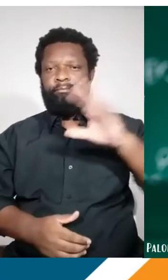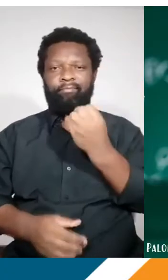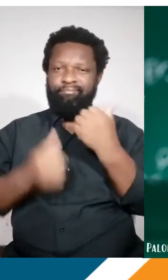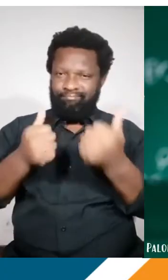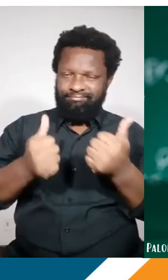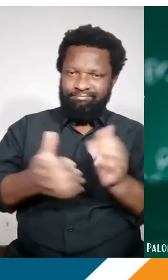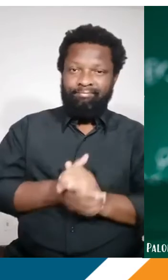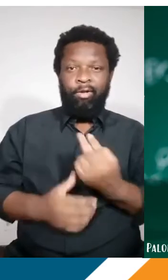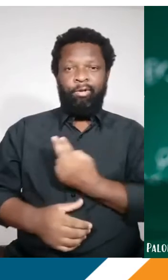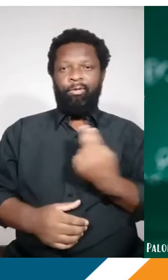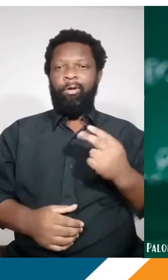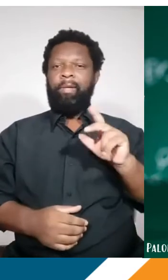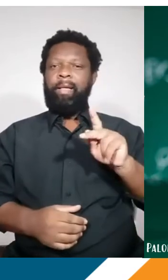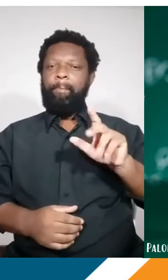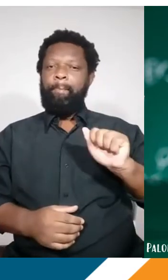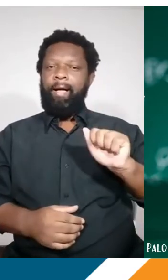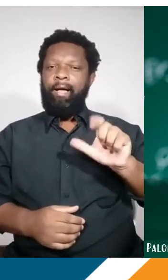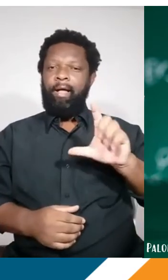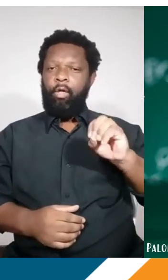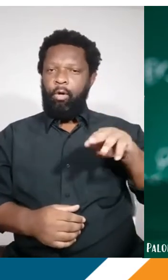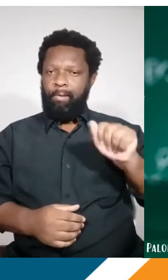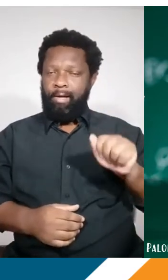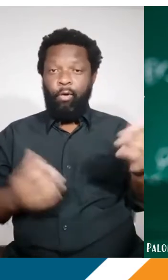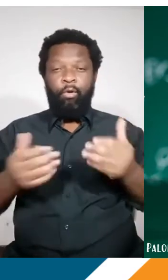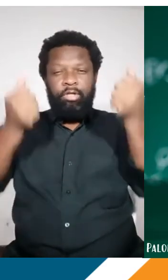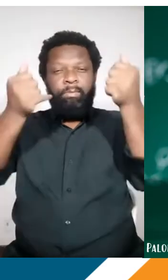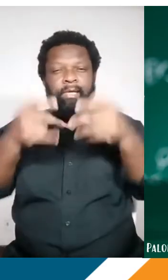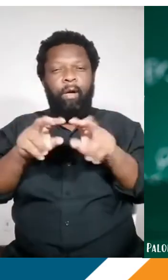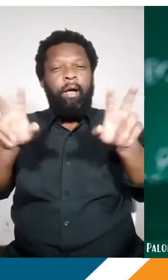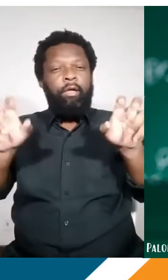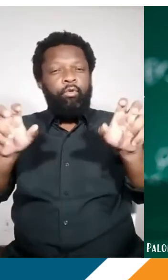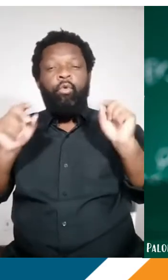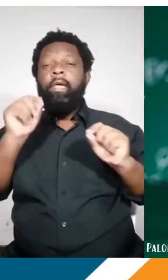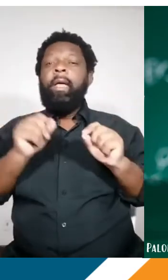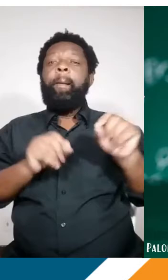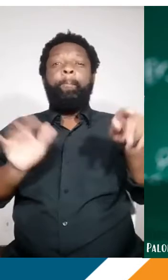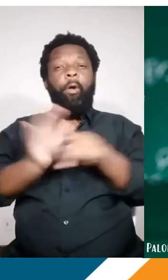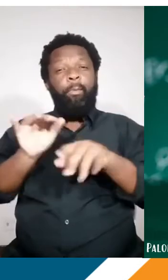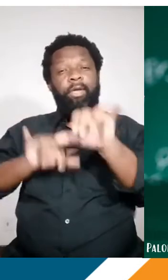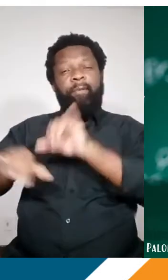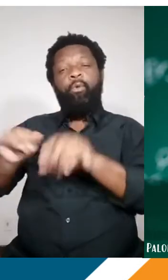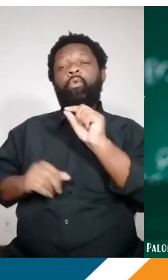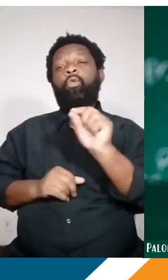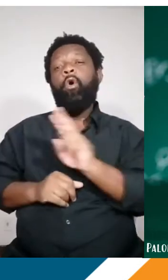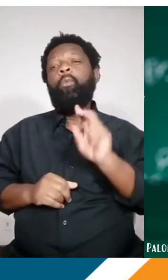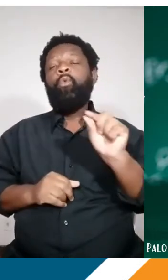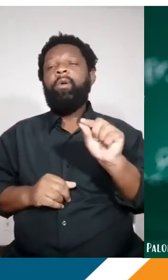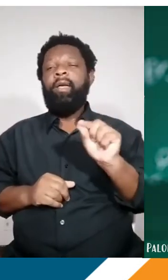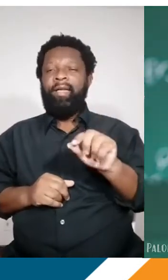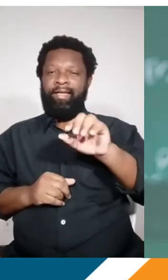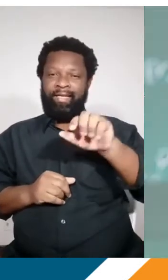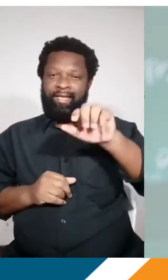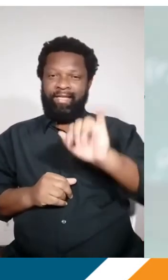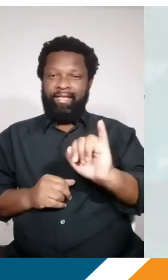Olá pessoal, tudo bem? Aqui é a Paloma e estou com vocês hoje para discutir um assunto lá da química orgânica, que é a isomeria.